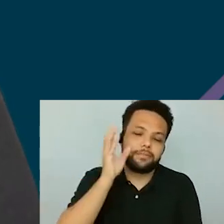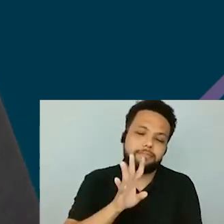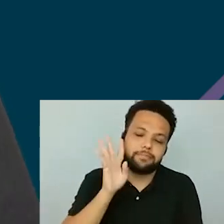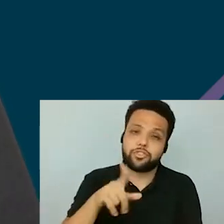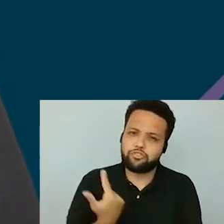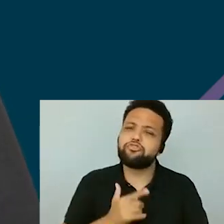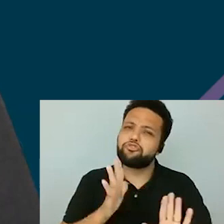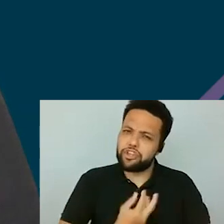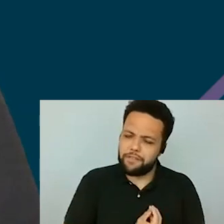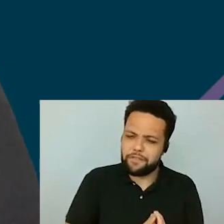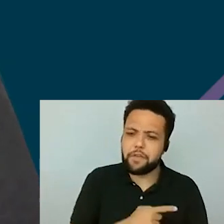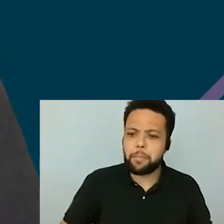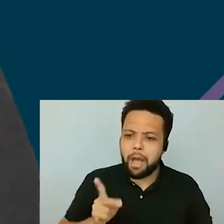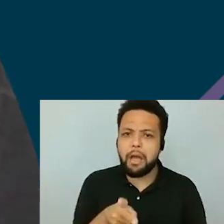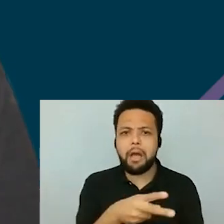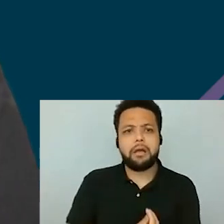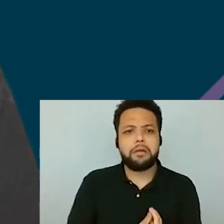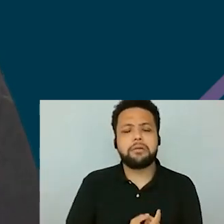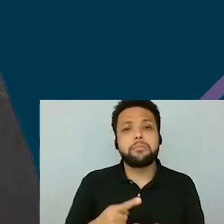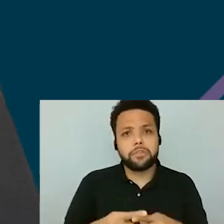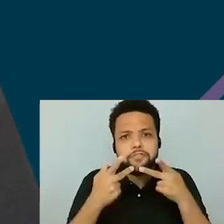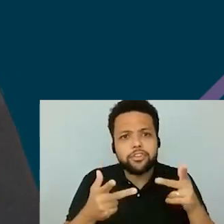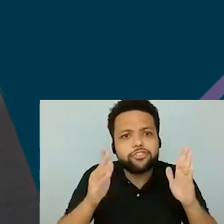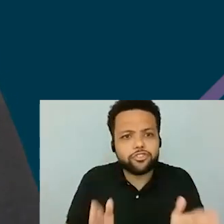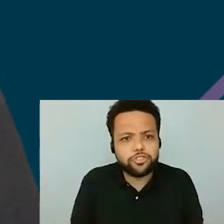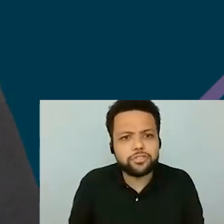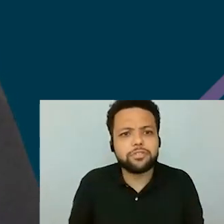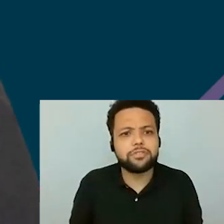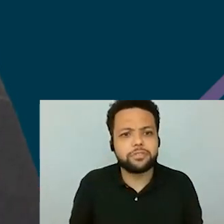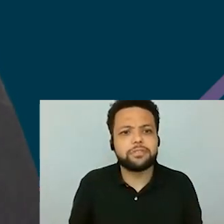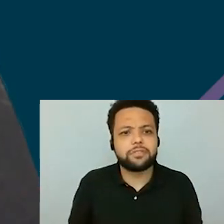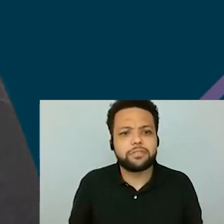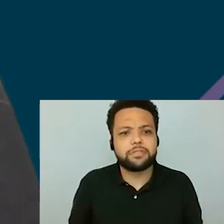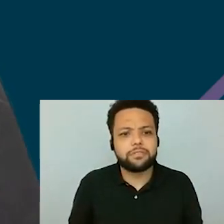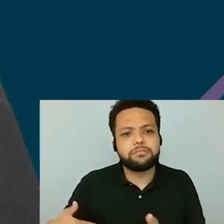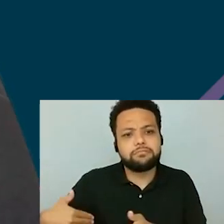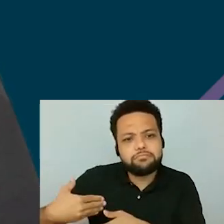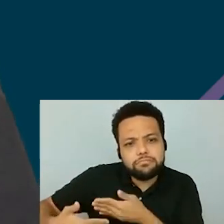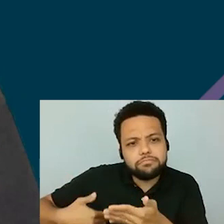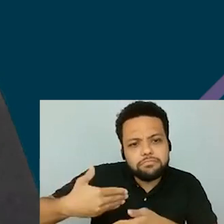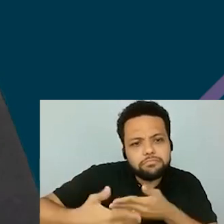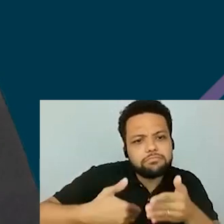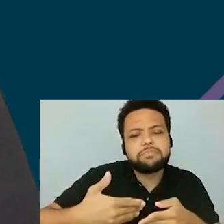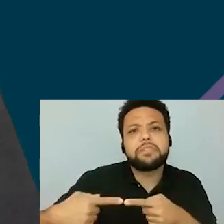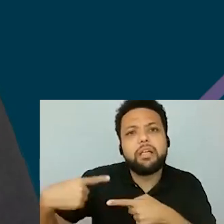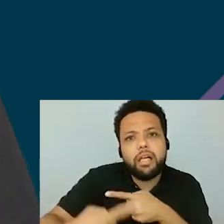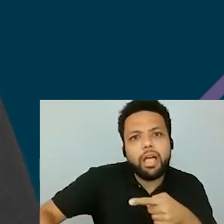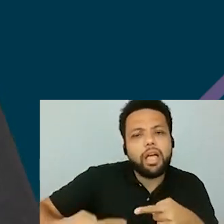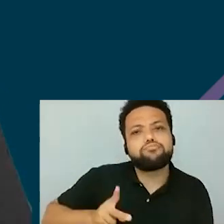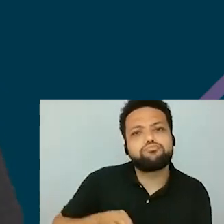viveu e está vivendo ainda, porque, como a gente falou, né, ela está, né, durante todo o ciclo e ela é